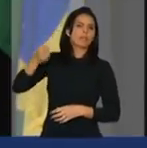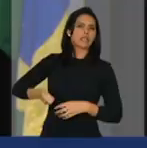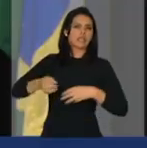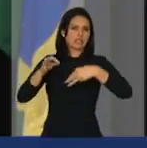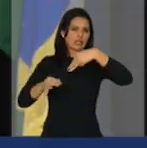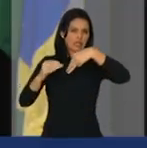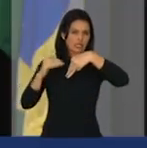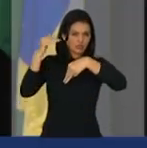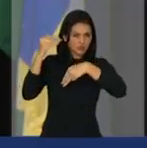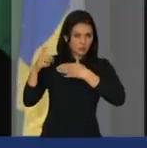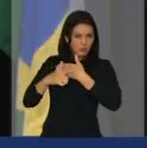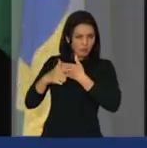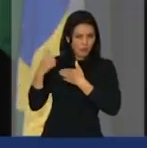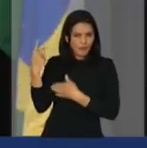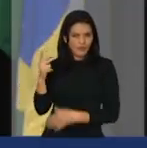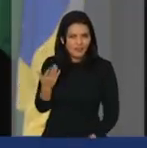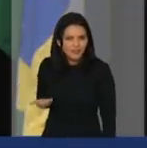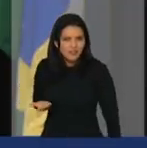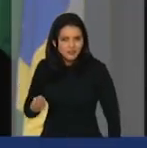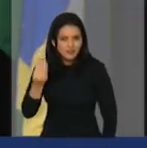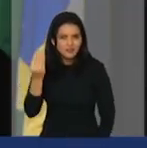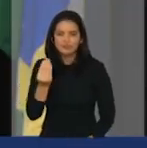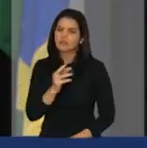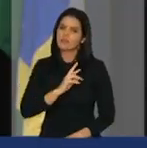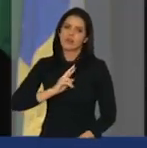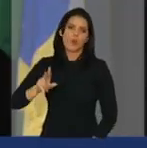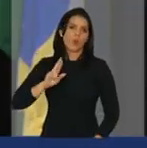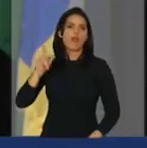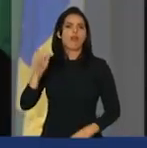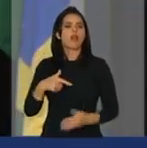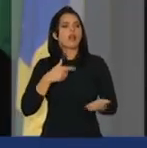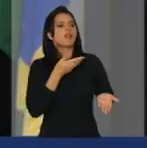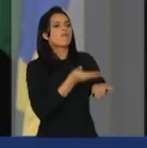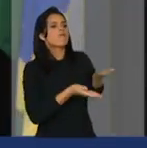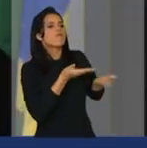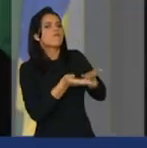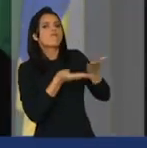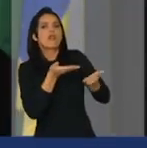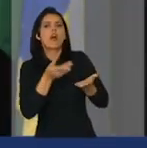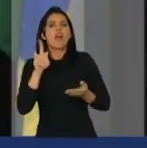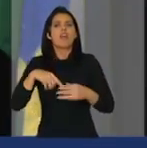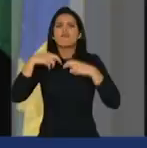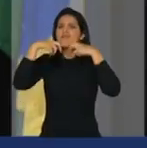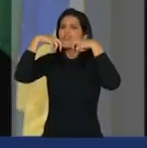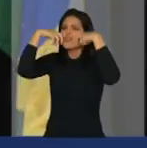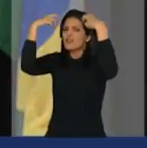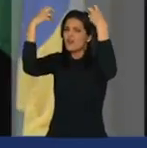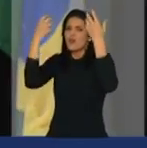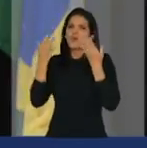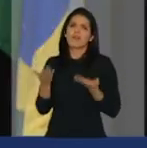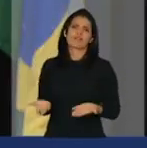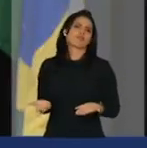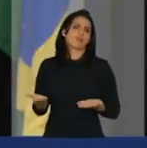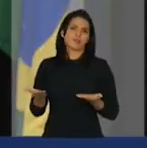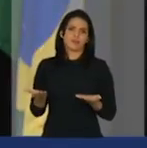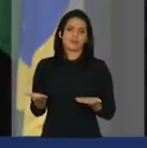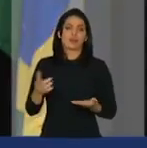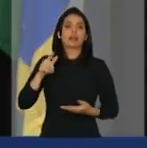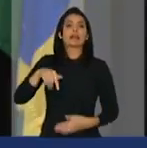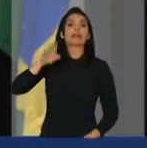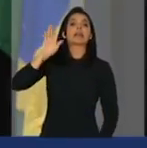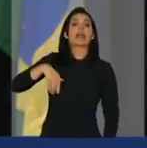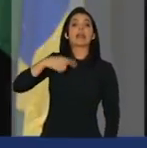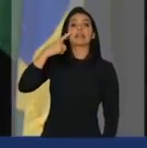ministro está fazendo esse tipo de movimento vergonhoso Aliás a quem